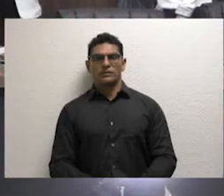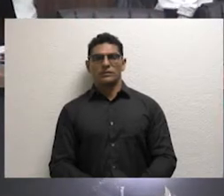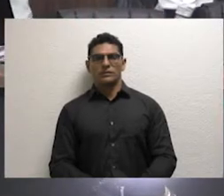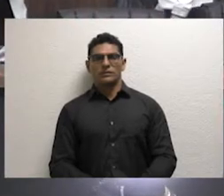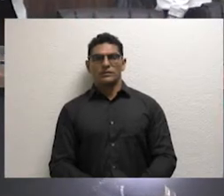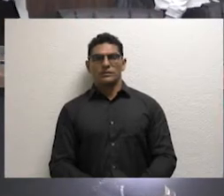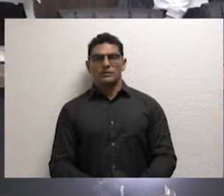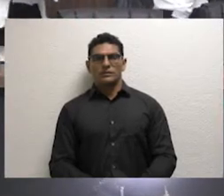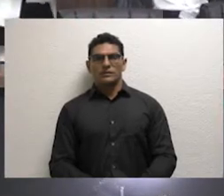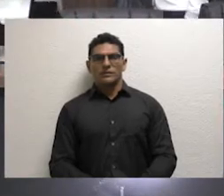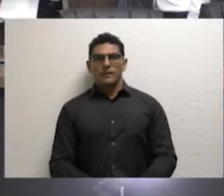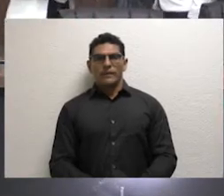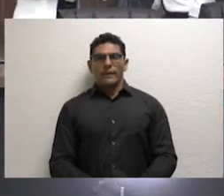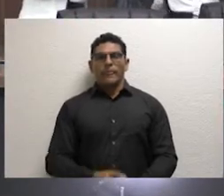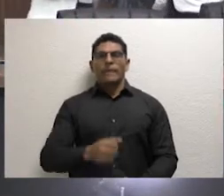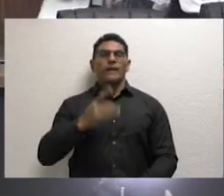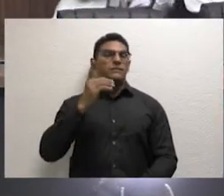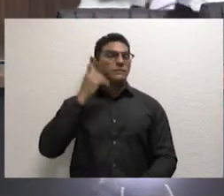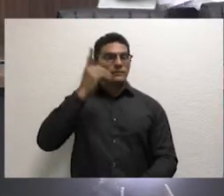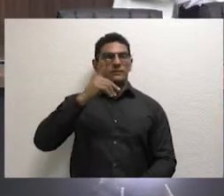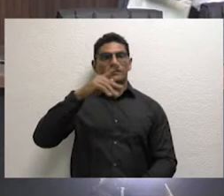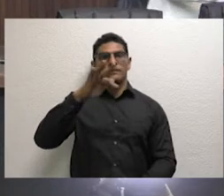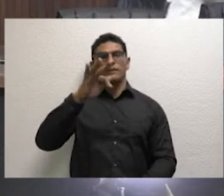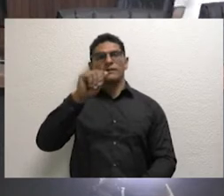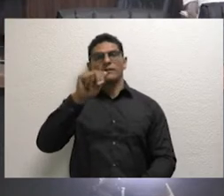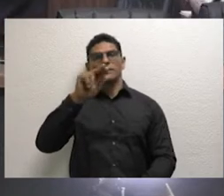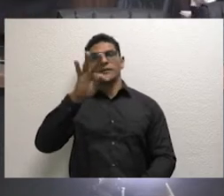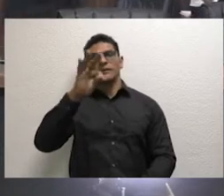Próximo orador, deputado Fausto Júnior.